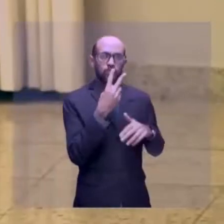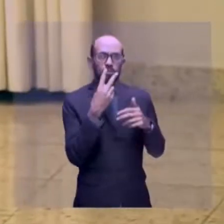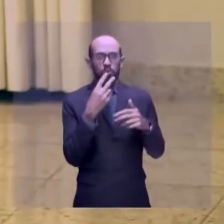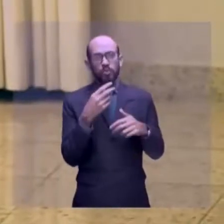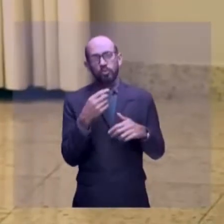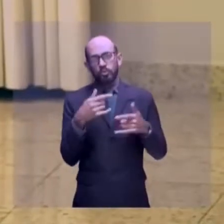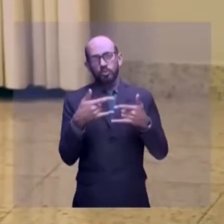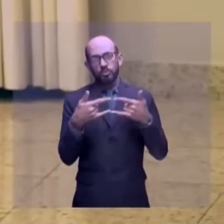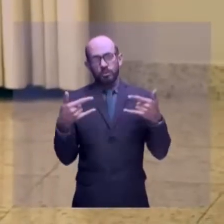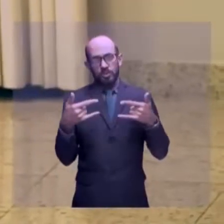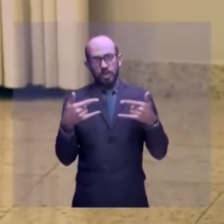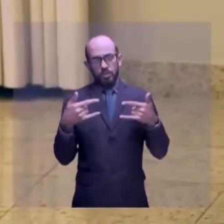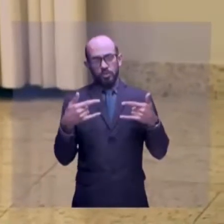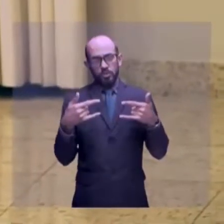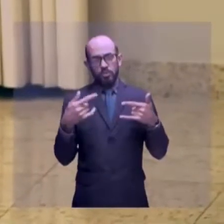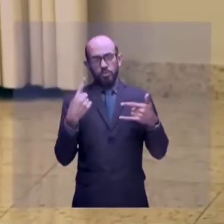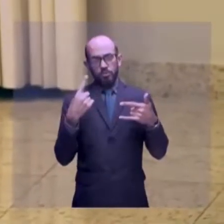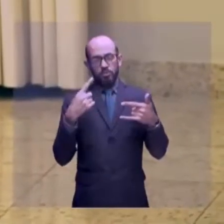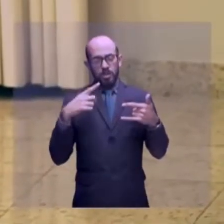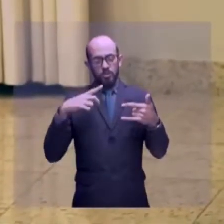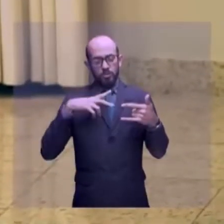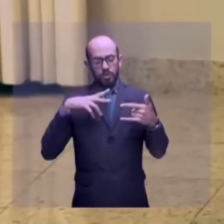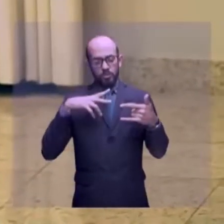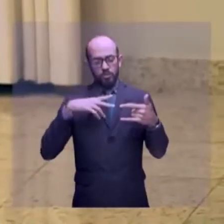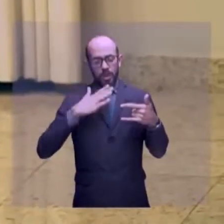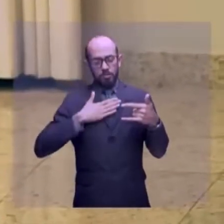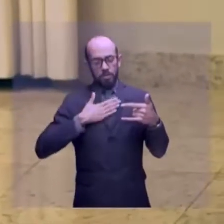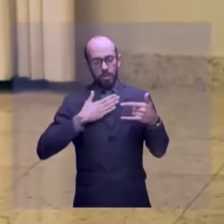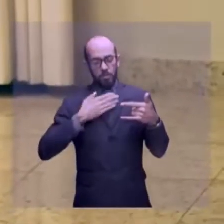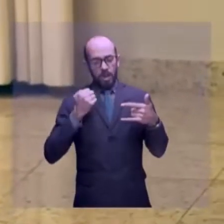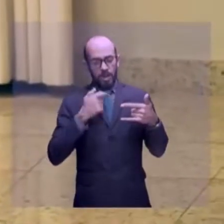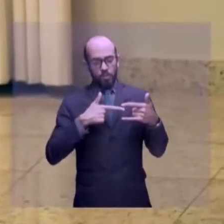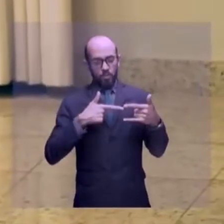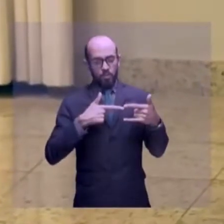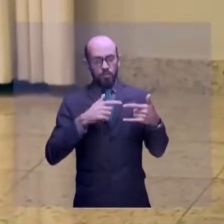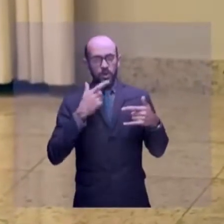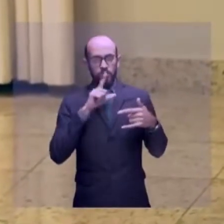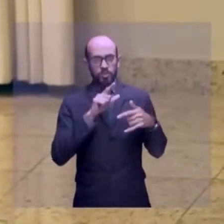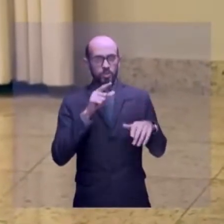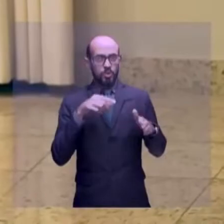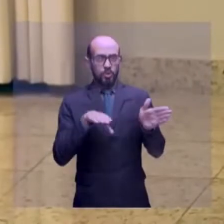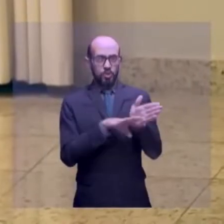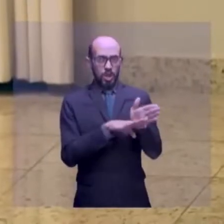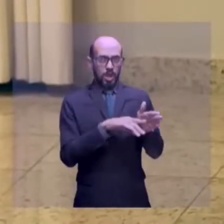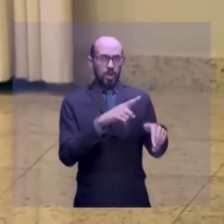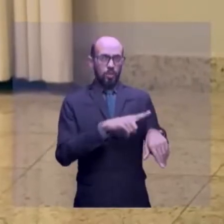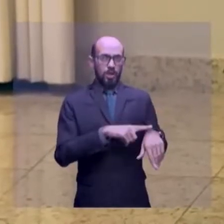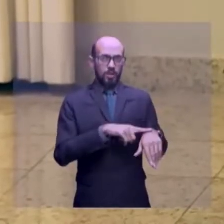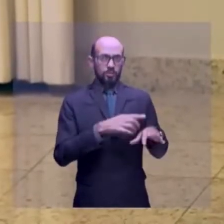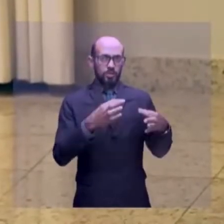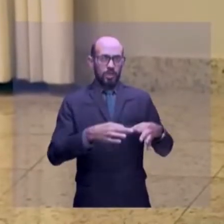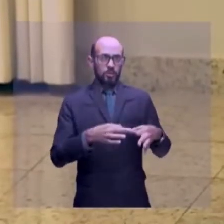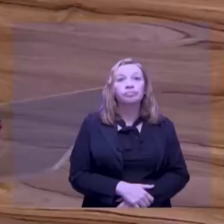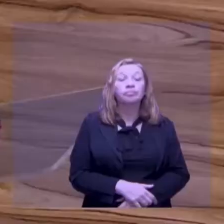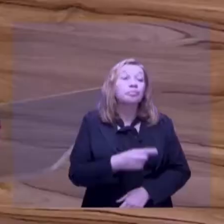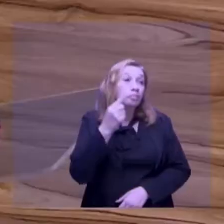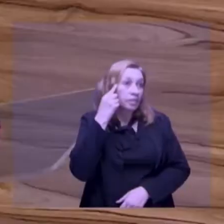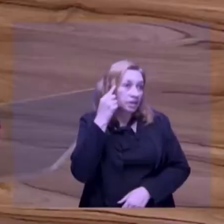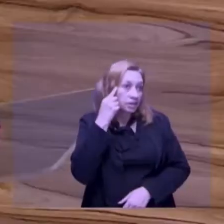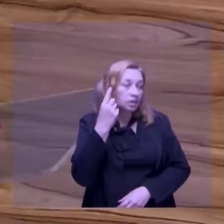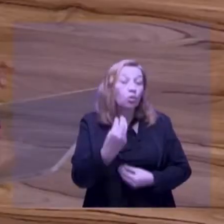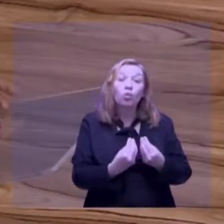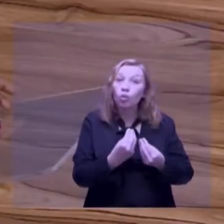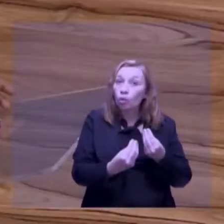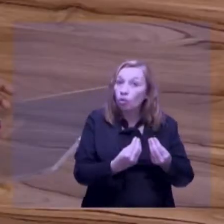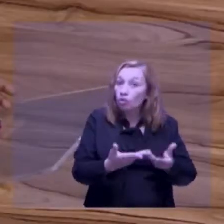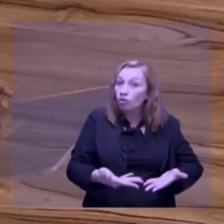passagens, outra por minha conta, porque para eu conseguir chegar no horário que eu preciso, eu tenho que escolher o metrô. Como é que